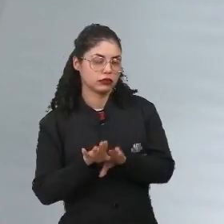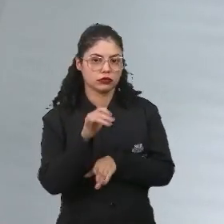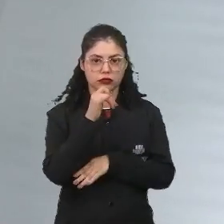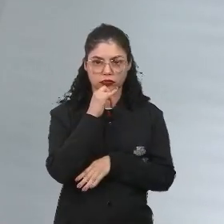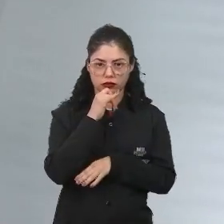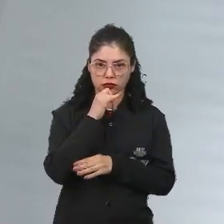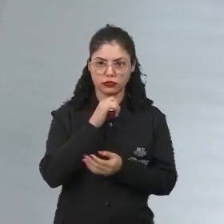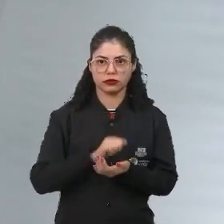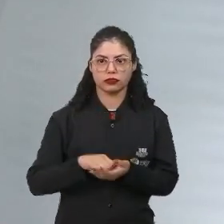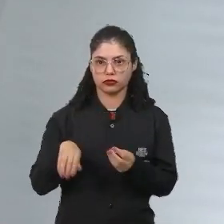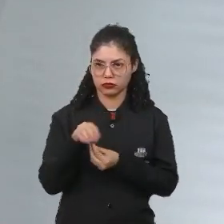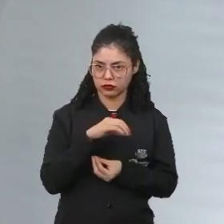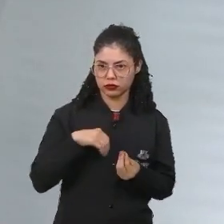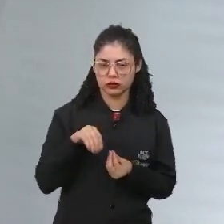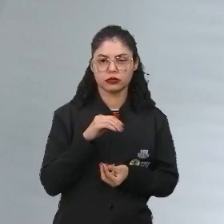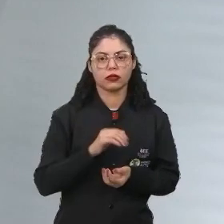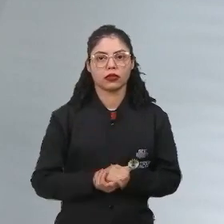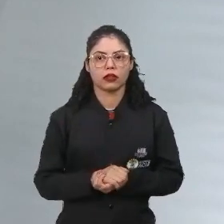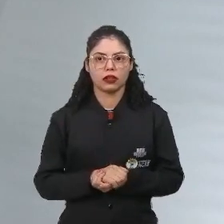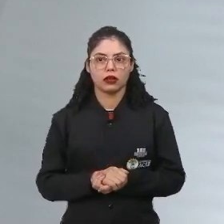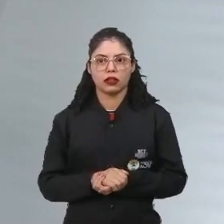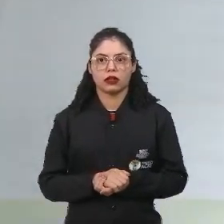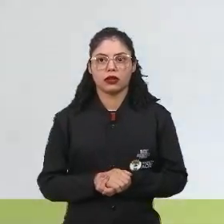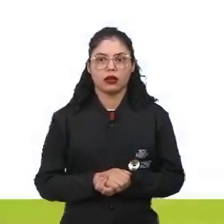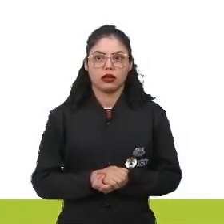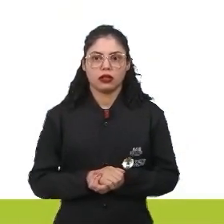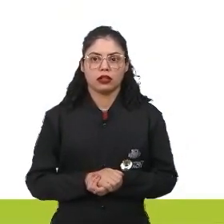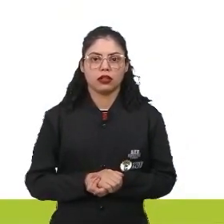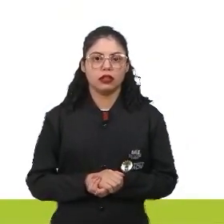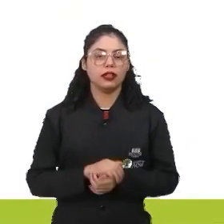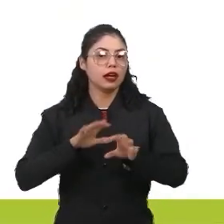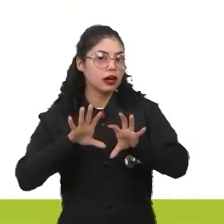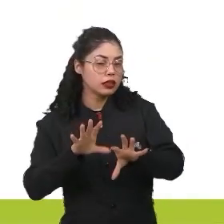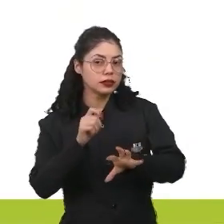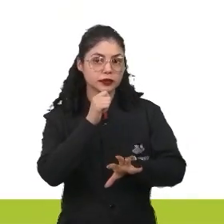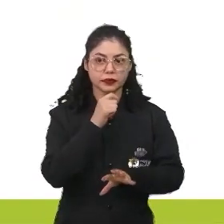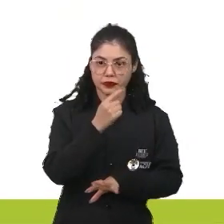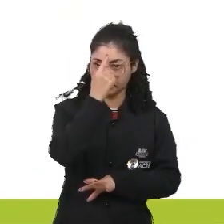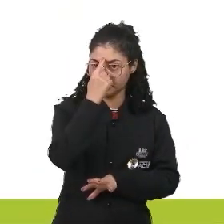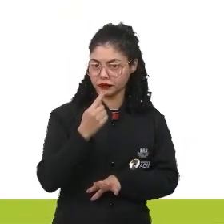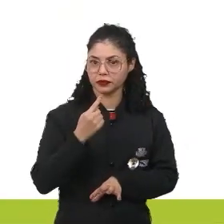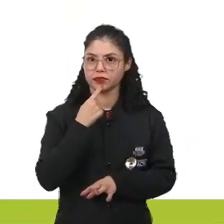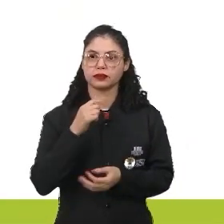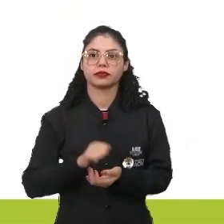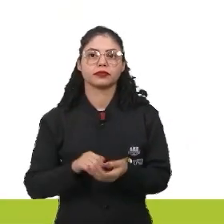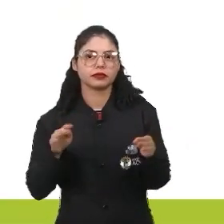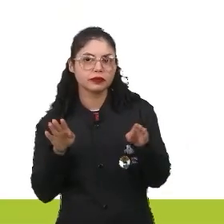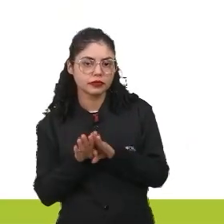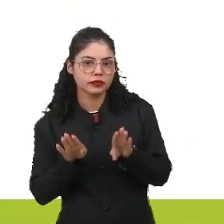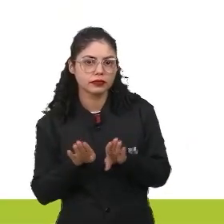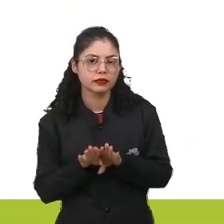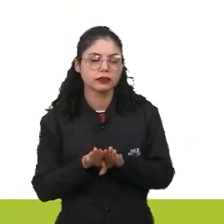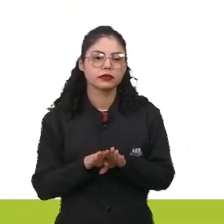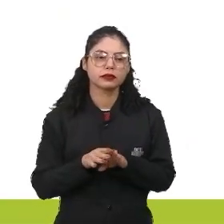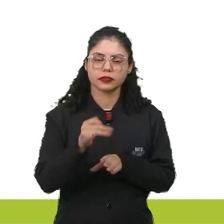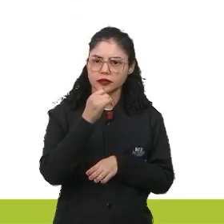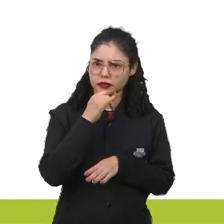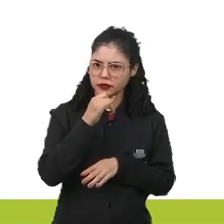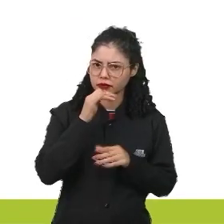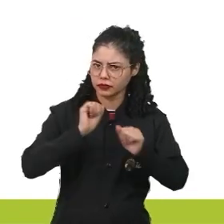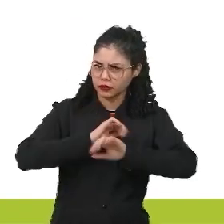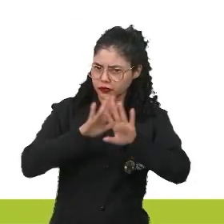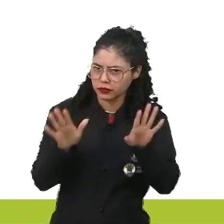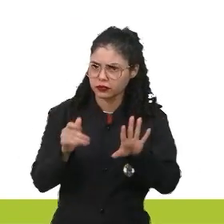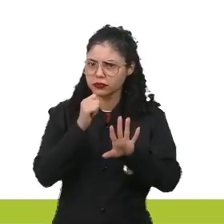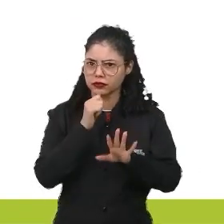de misturas. Aí, na nossa imagem também, temos um exemplo bem clássico aí